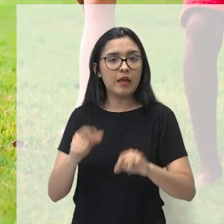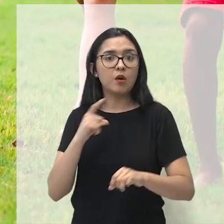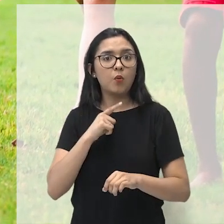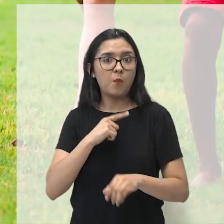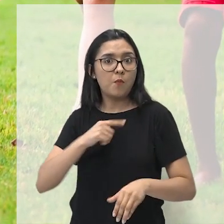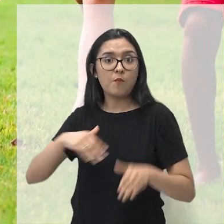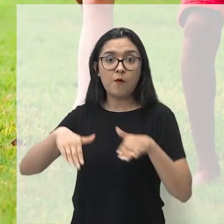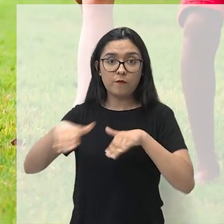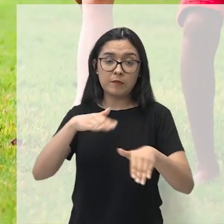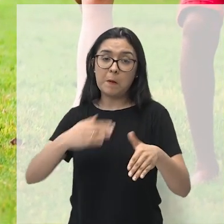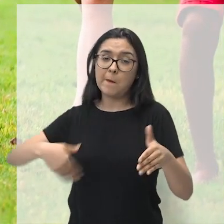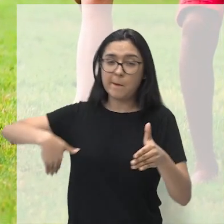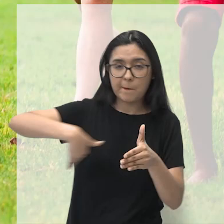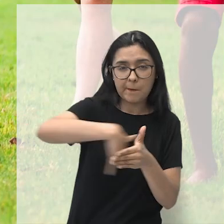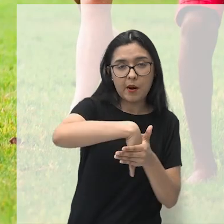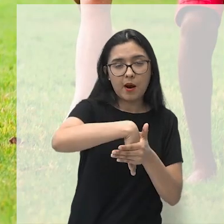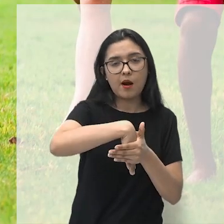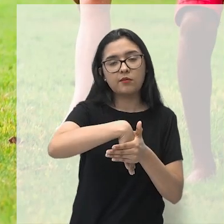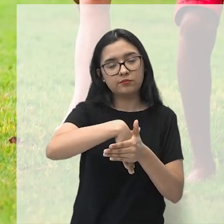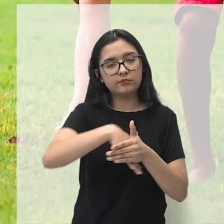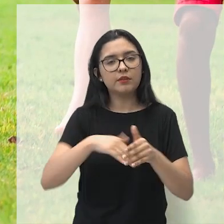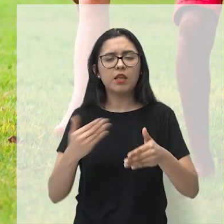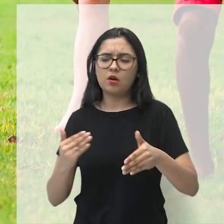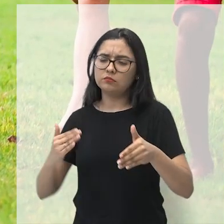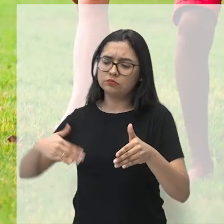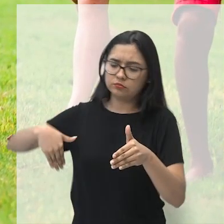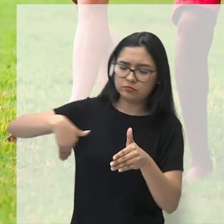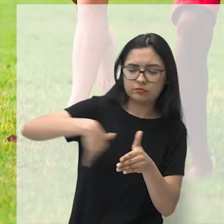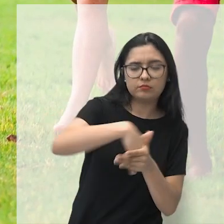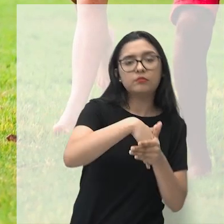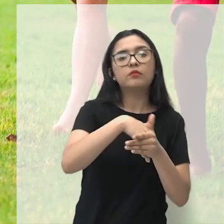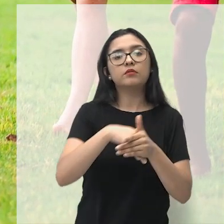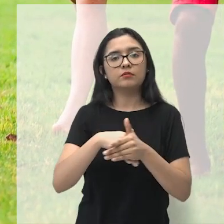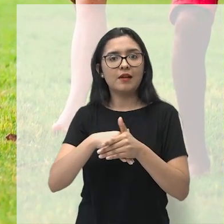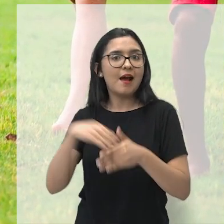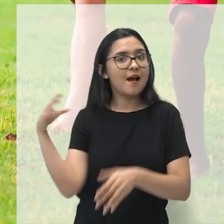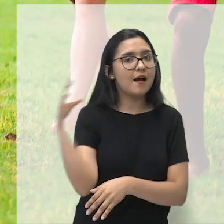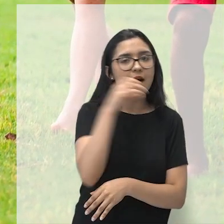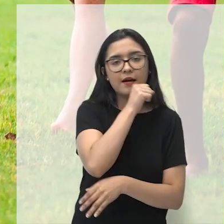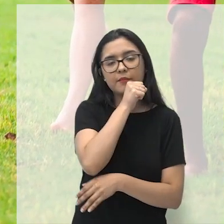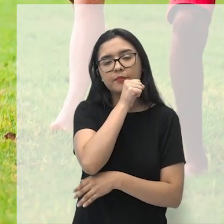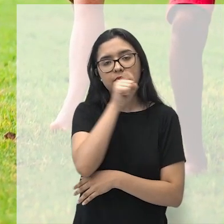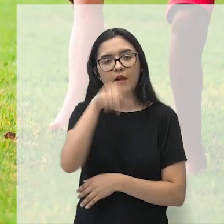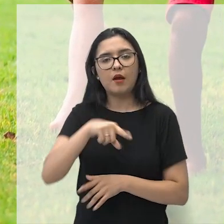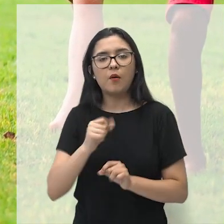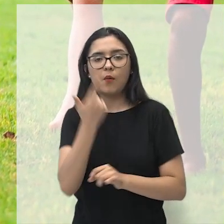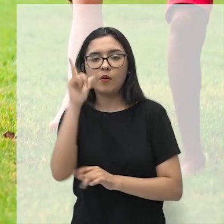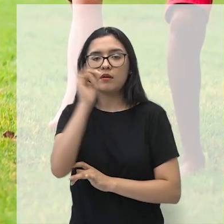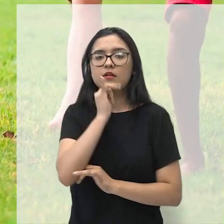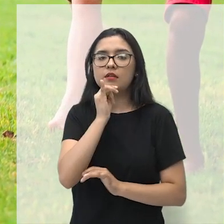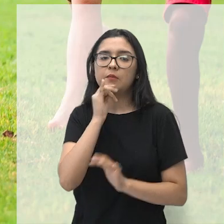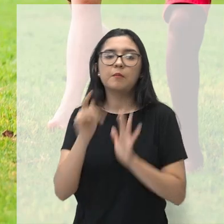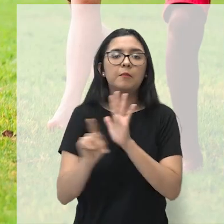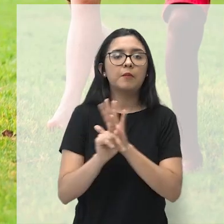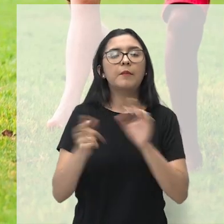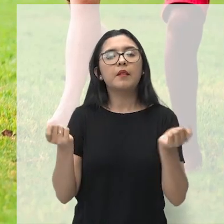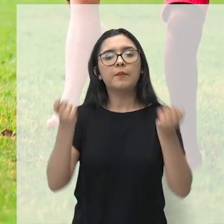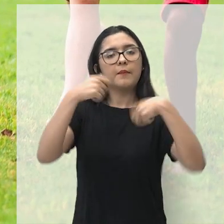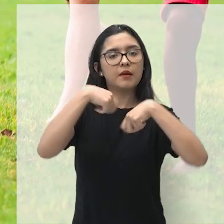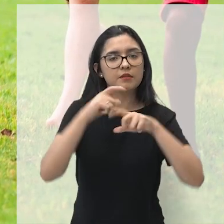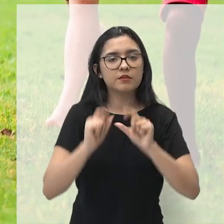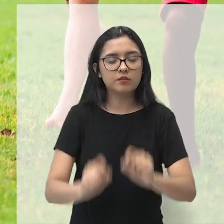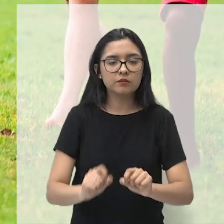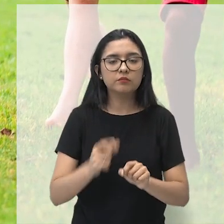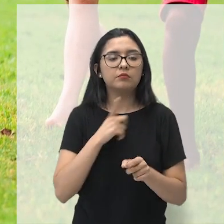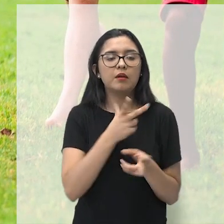pé para acertar a bola. Essa ação complexa, realizada em um piscar de olhos, é outro exemplo da incrível capacidade